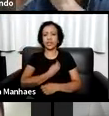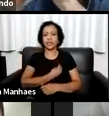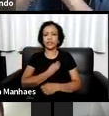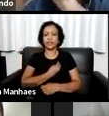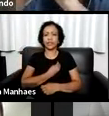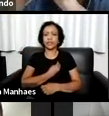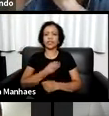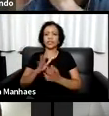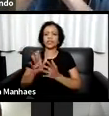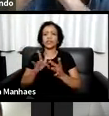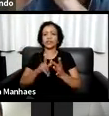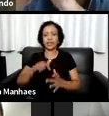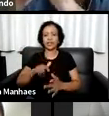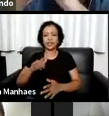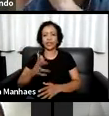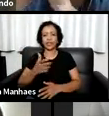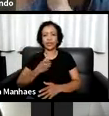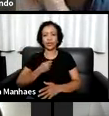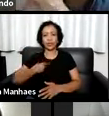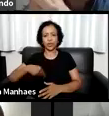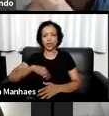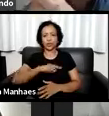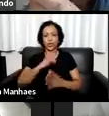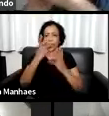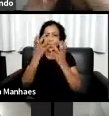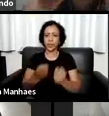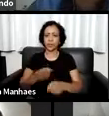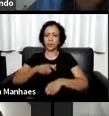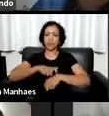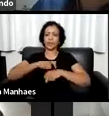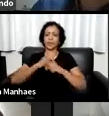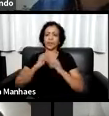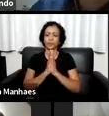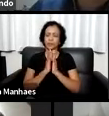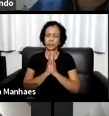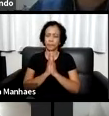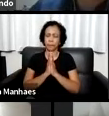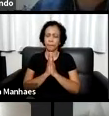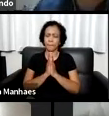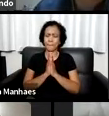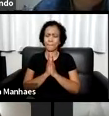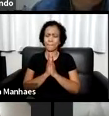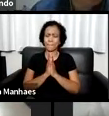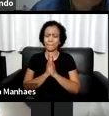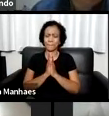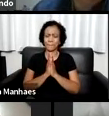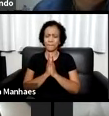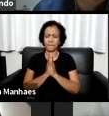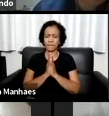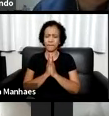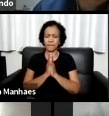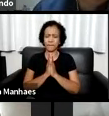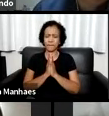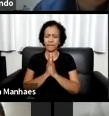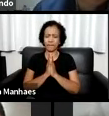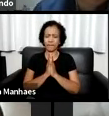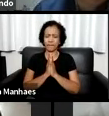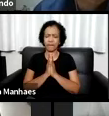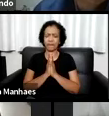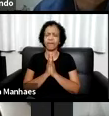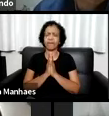e Salvador. Então, vamos orar neste momento. Pai querido, Tu sabes do coração de cada